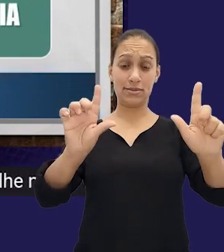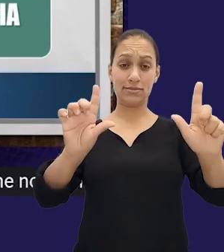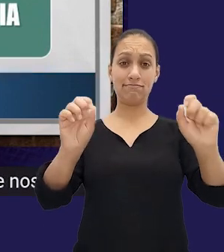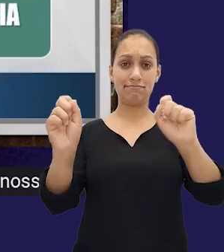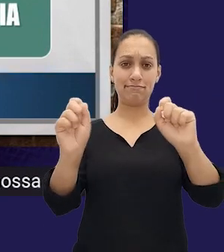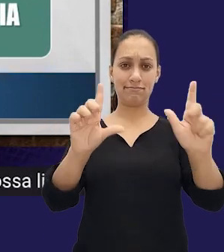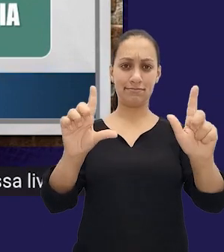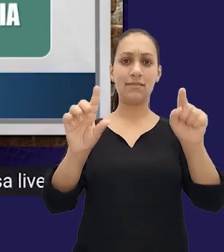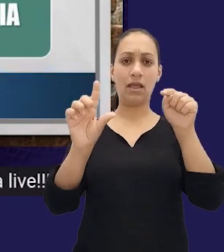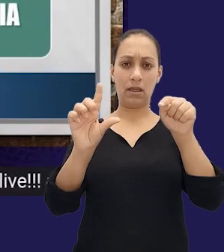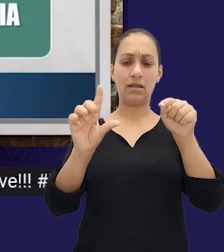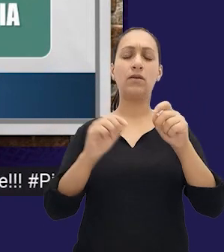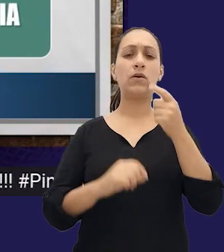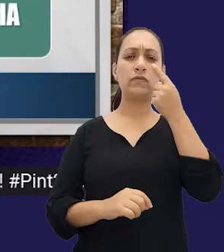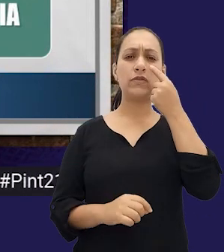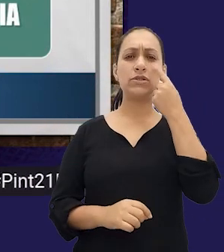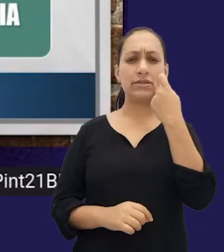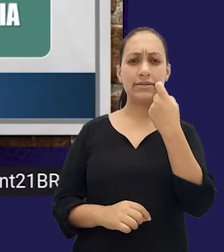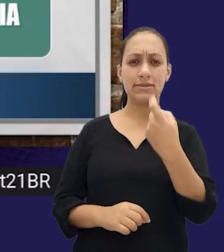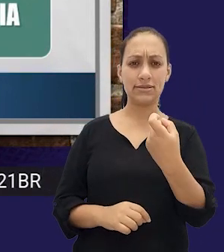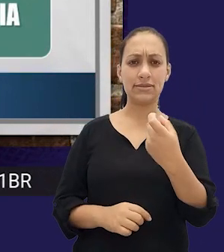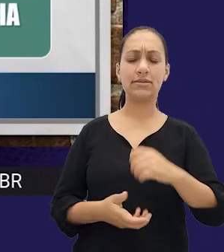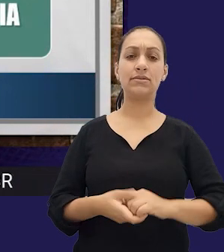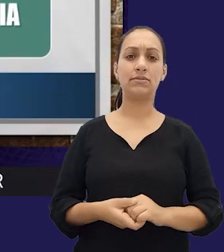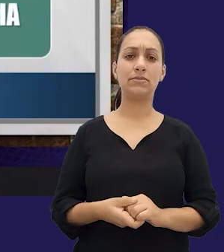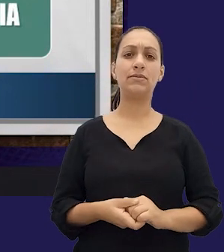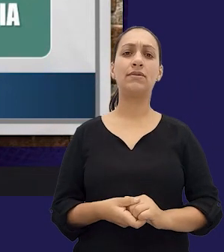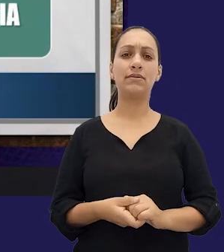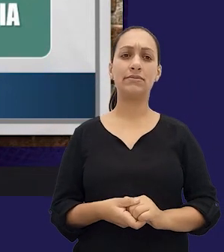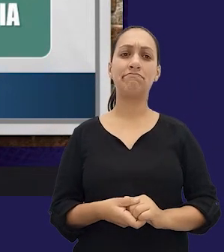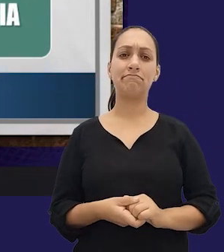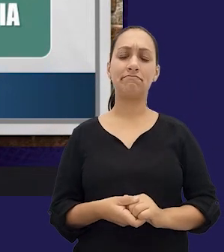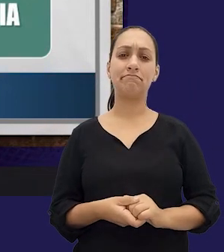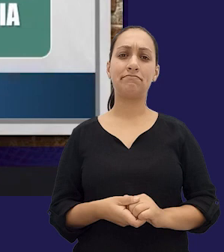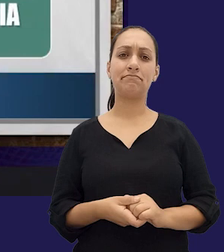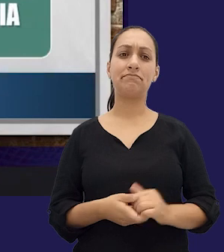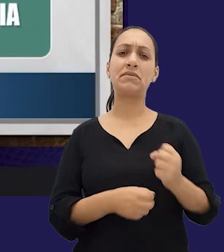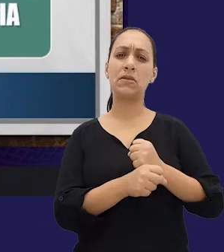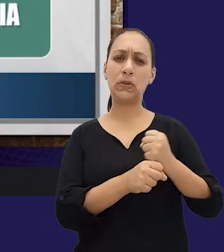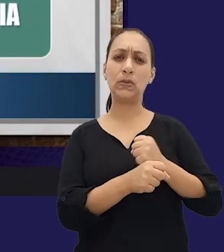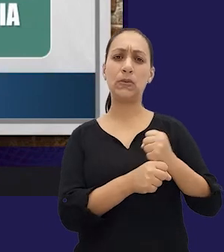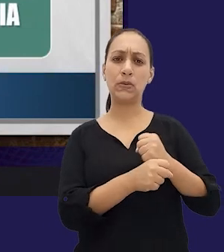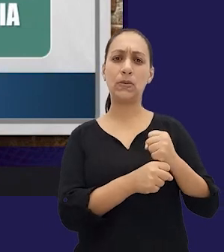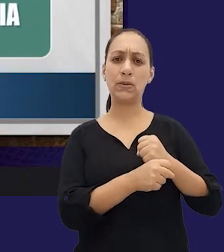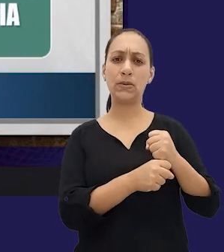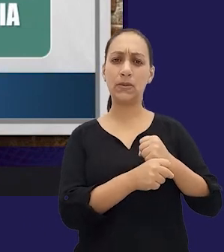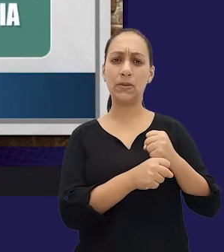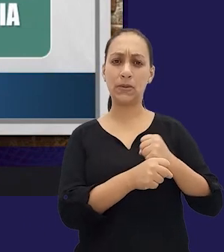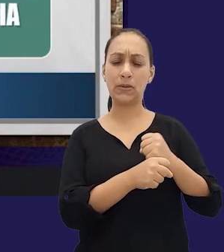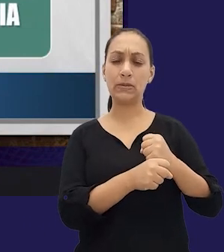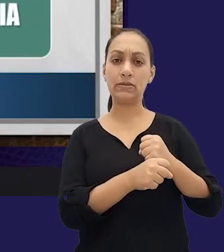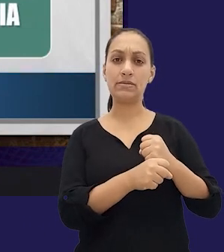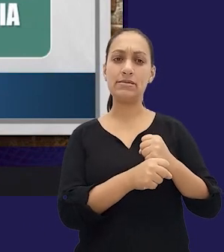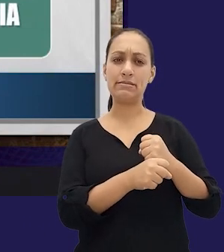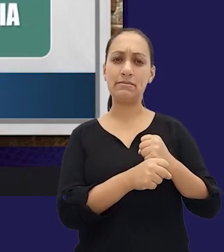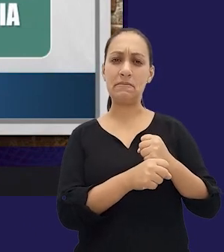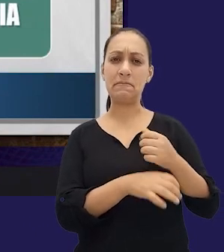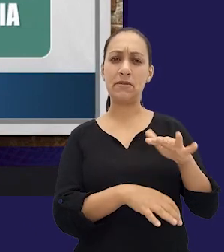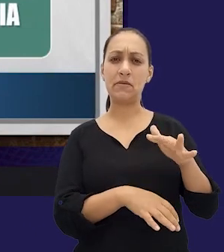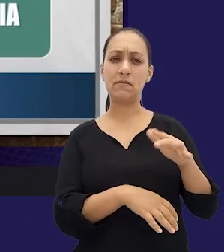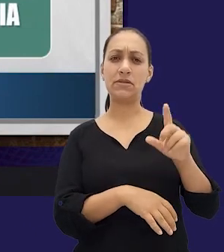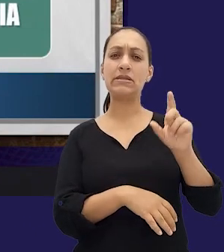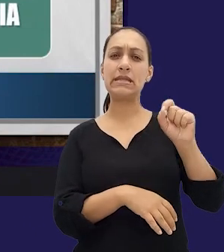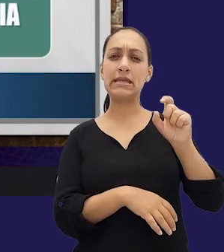interessante isso daqui, gente. Há muitos e muitos e muitos e muitos anos atrás, tá? Aqui tem mais de 10 mil